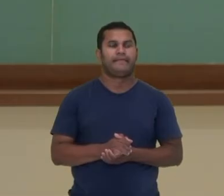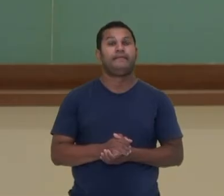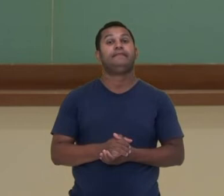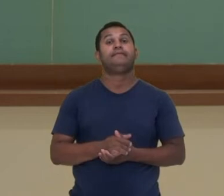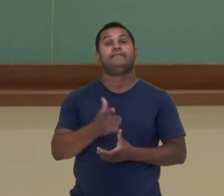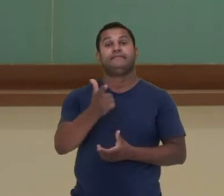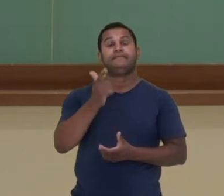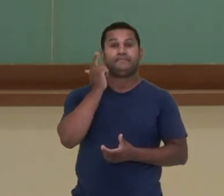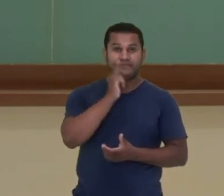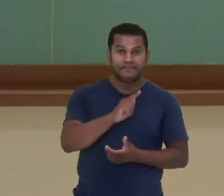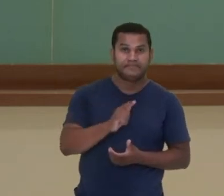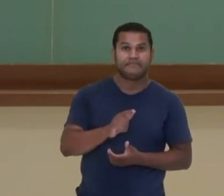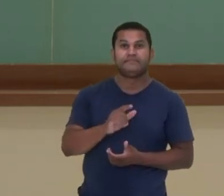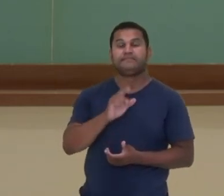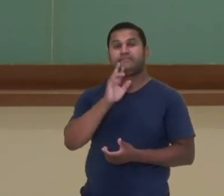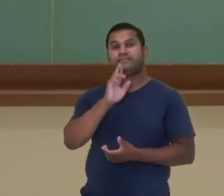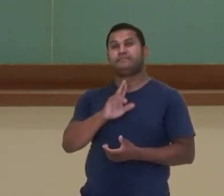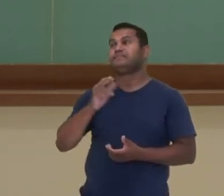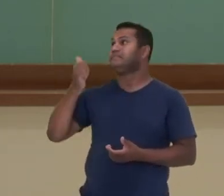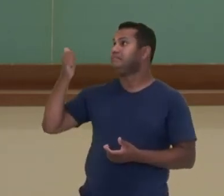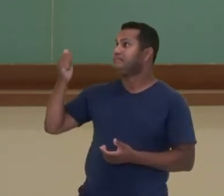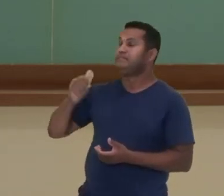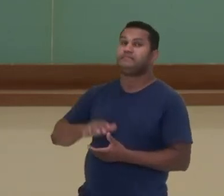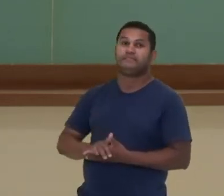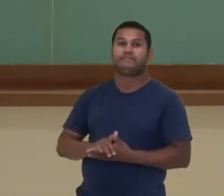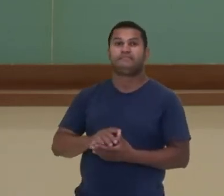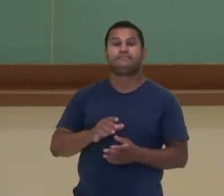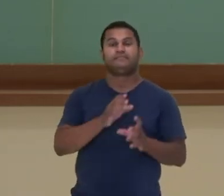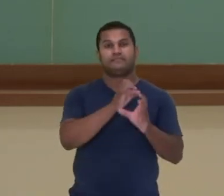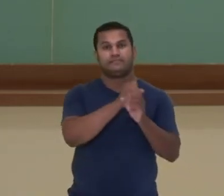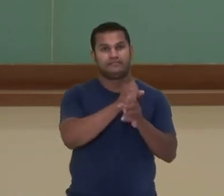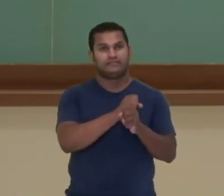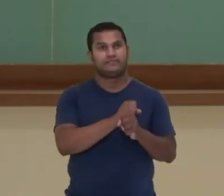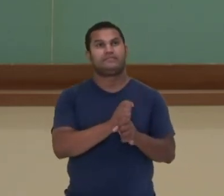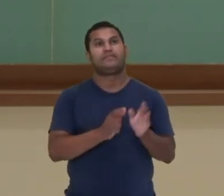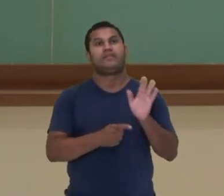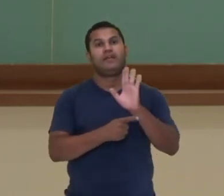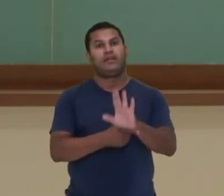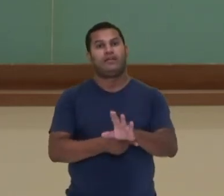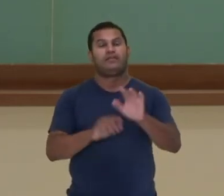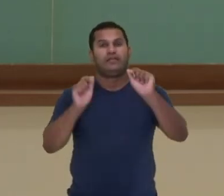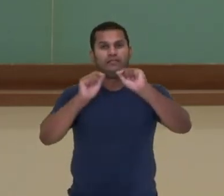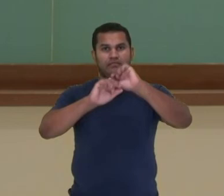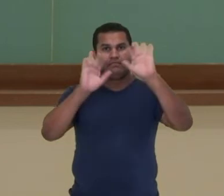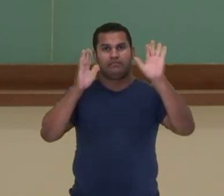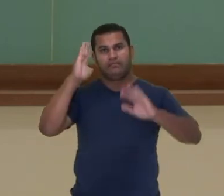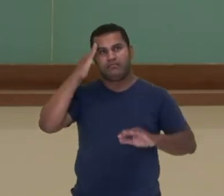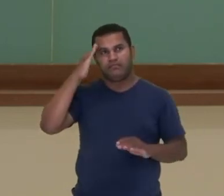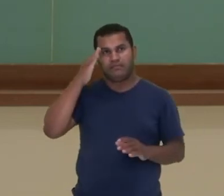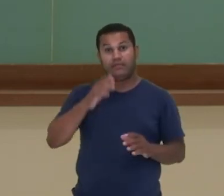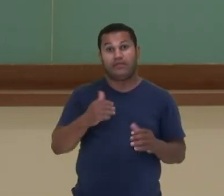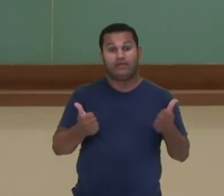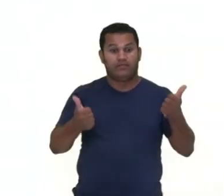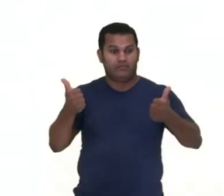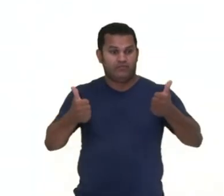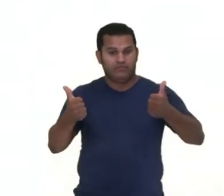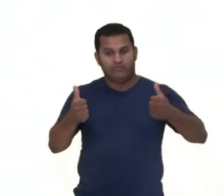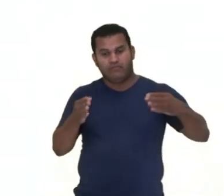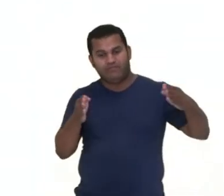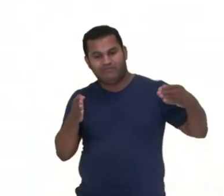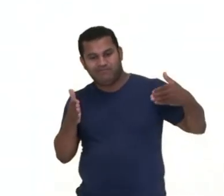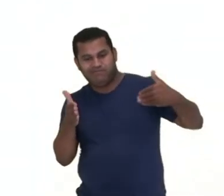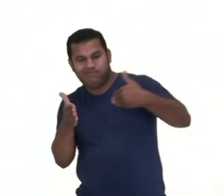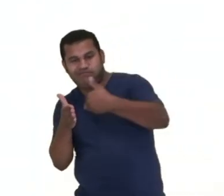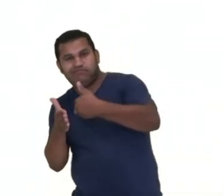E aí, meus queridos, conseguiram tirar os dados, calcular as informações ali, o que pede essa desaceleração? Então vamos lá. Então, primeira coisa que a gente